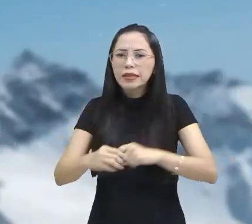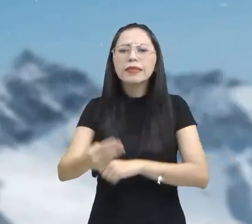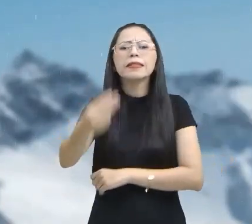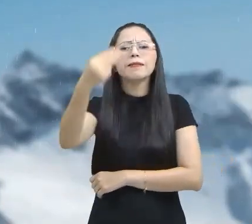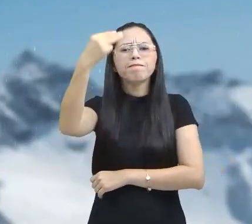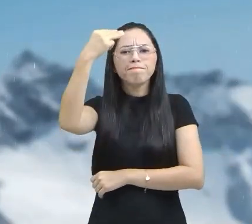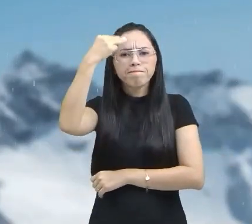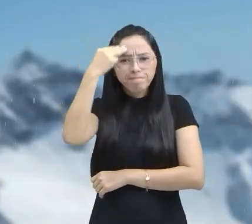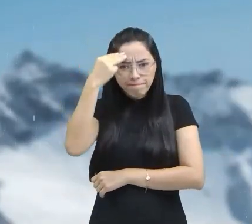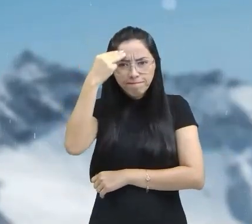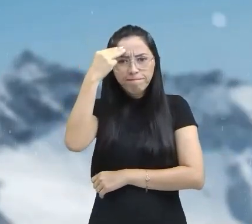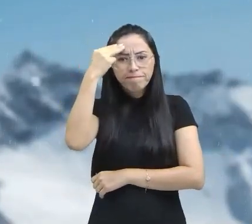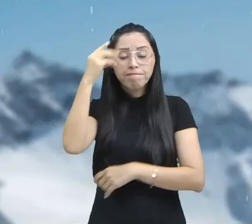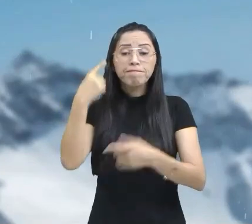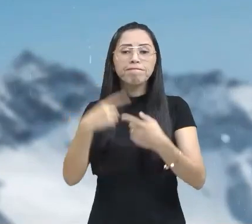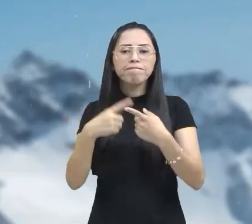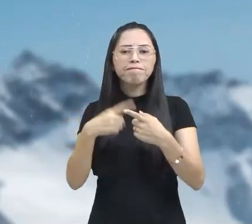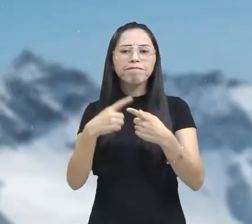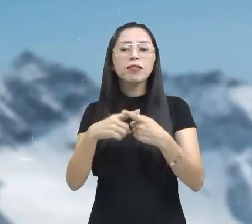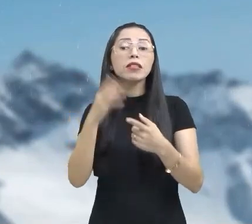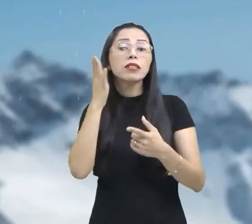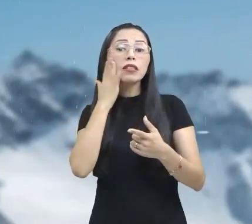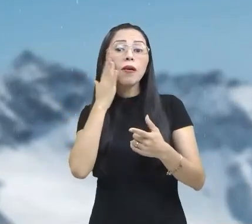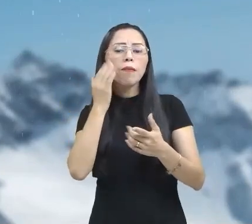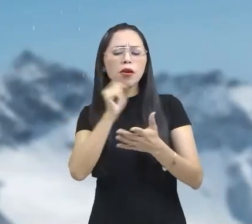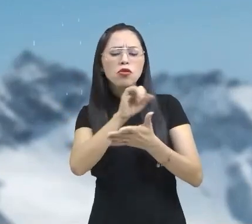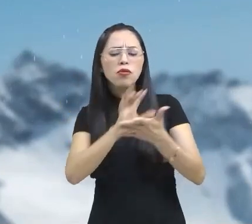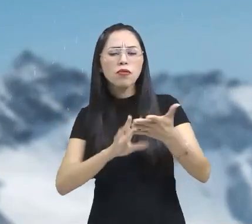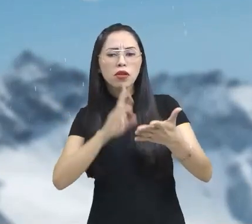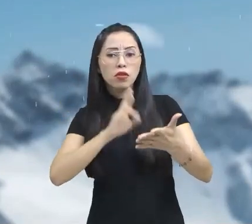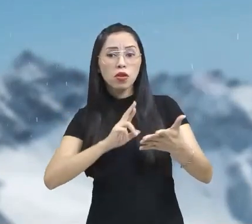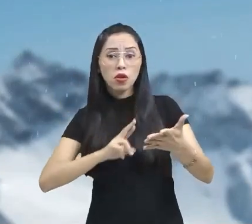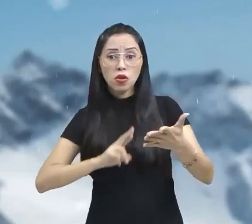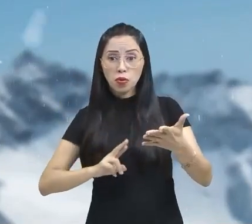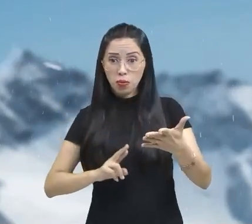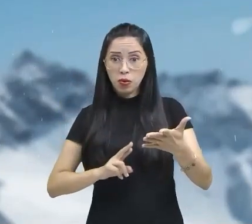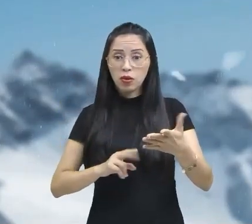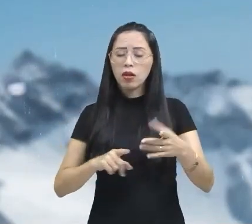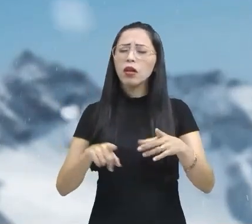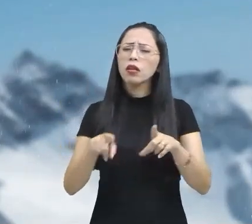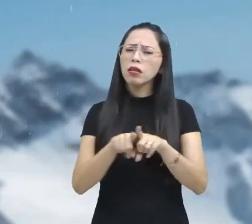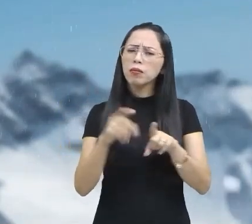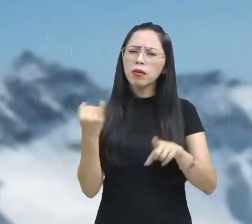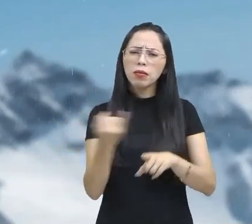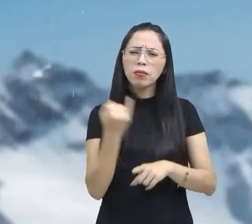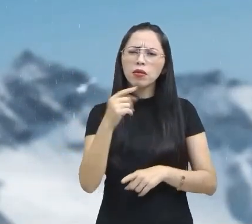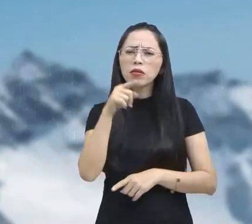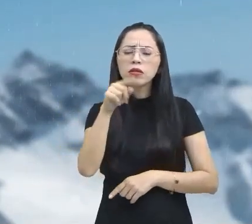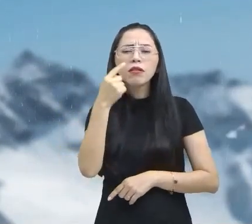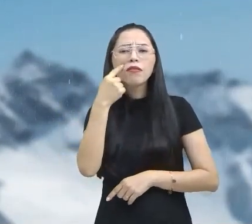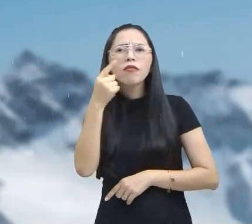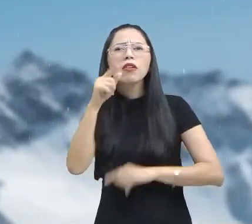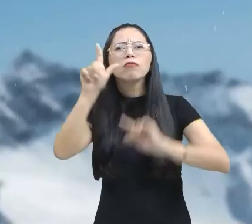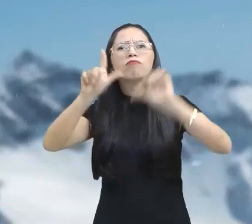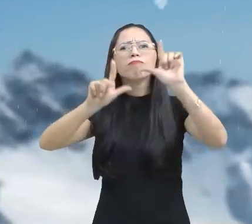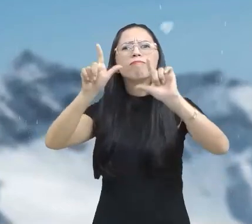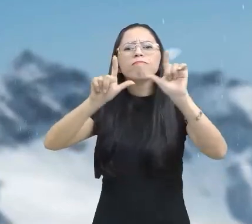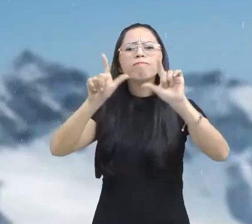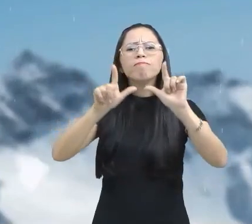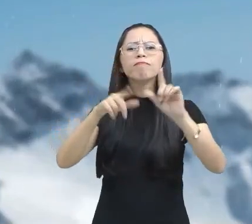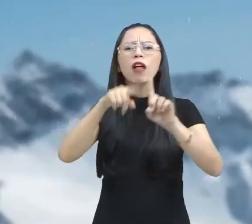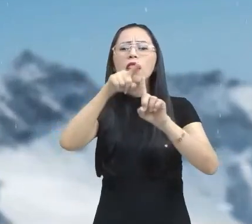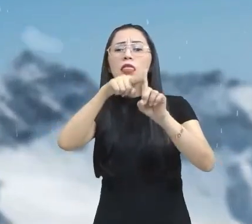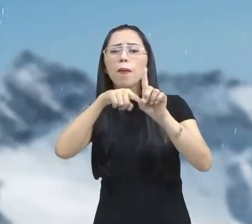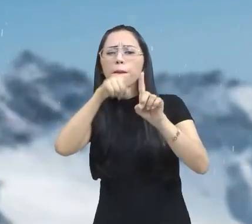para poder resolver os problemas. Acompanhe a previsão de tempo nos jornais locais. Isso é interessante, você vai conseguir observar a